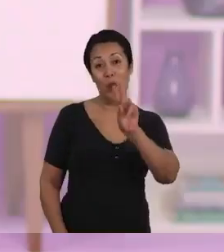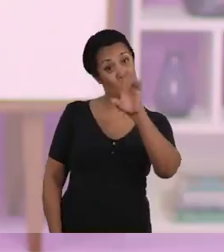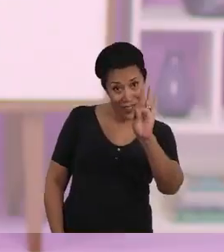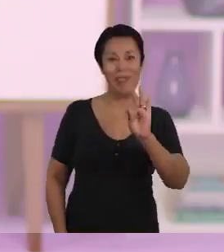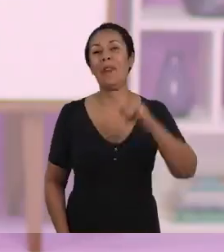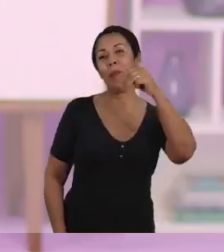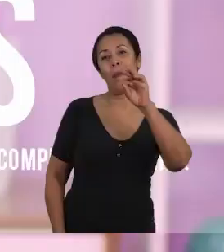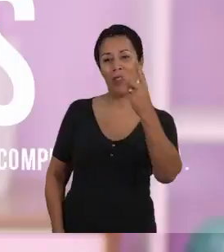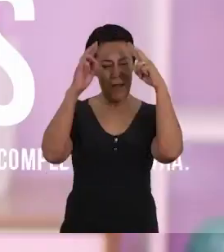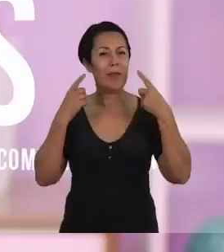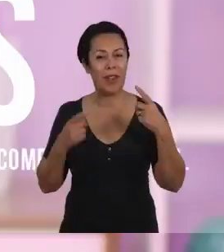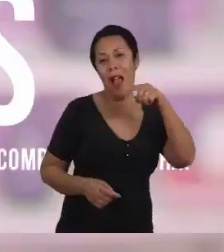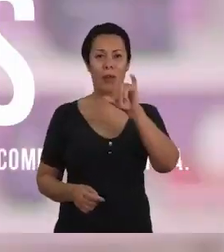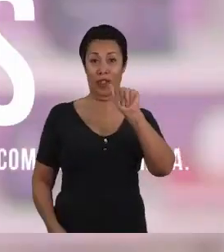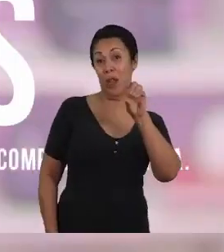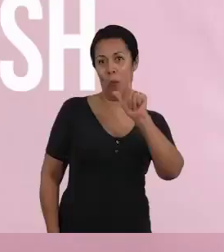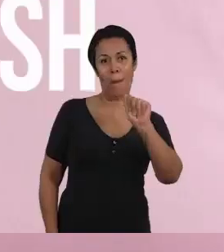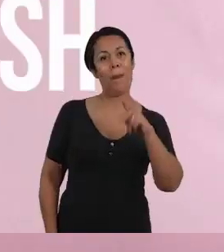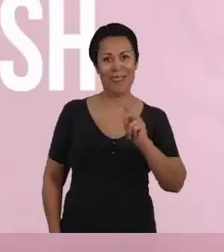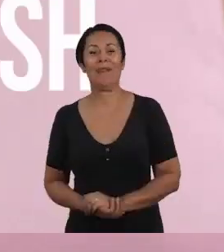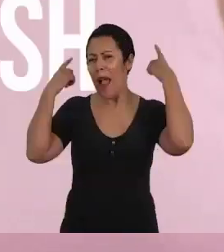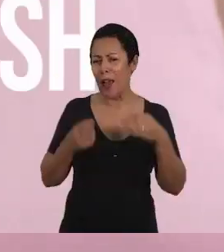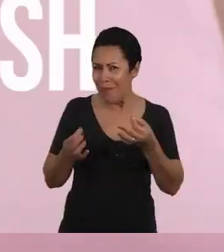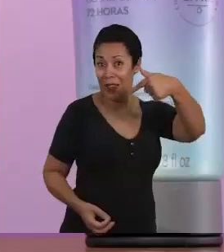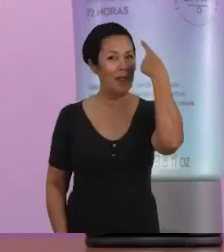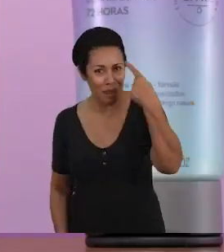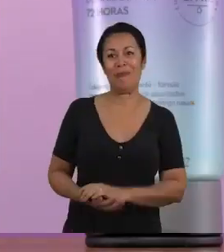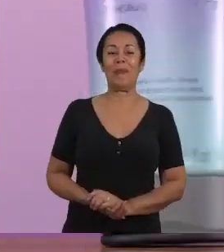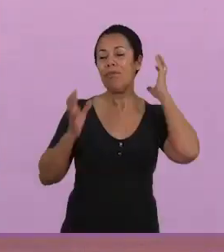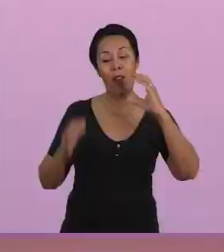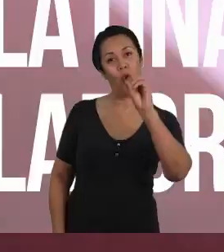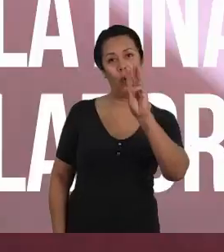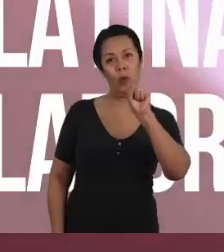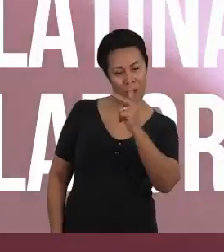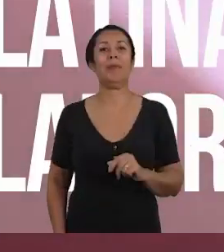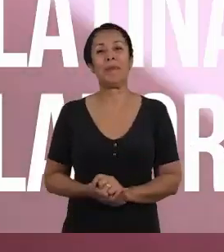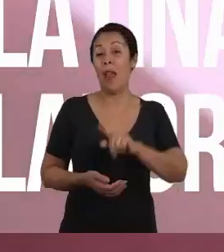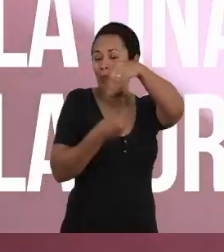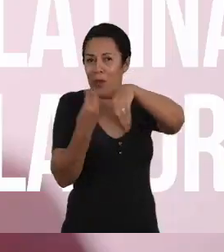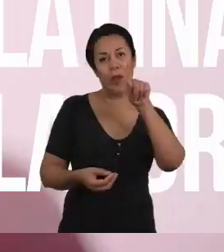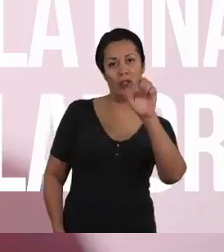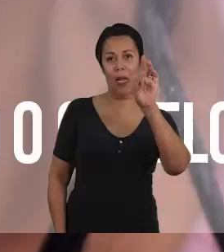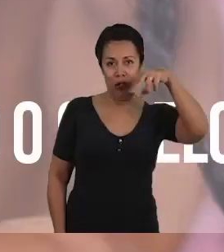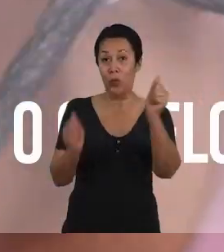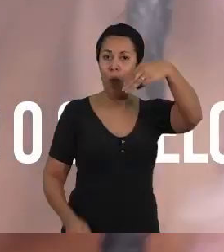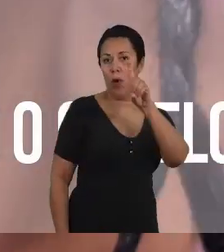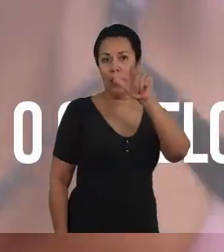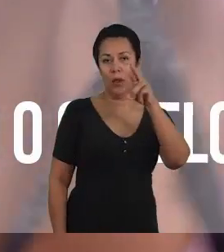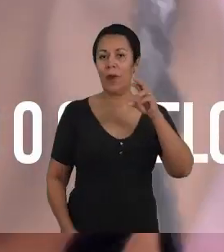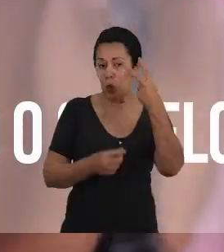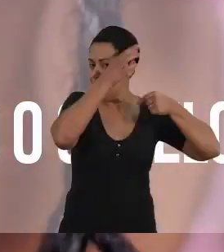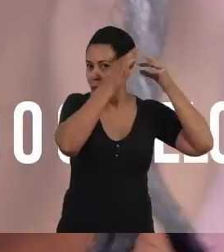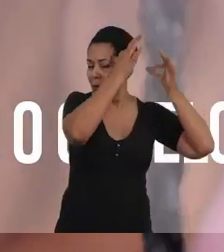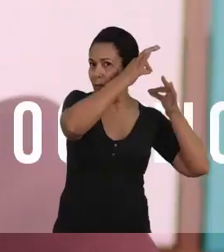Twist Match. Respeito aos cachos, com arroba diva do black. Cachos definidos por 72 horas. Lave o cabelo com o co-wash. Faça uma misturinha com a gelatina e o modelador.